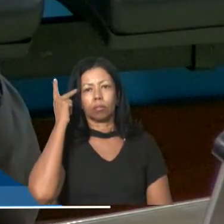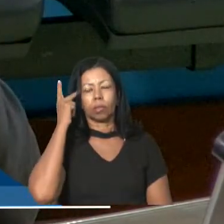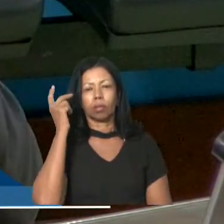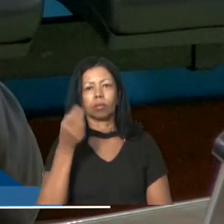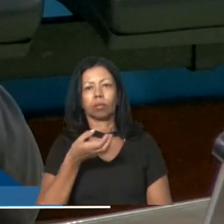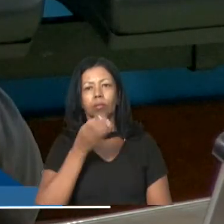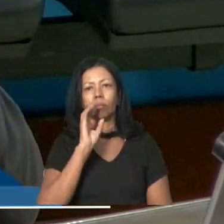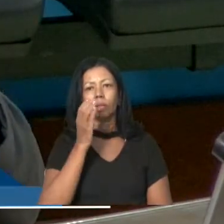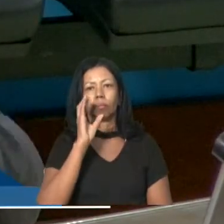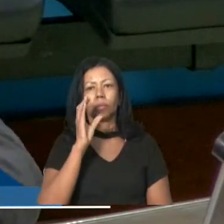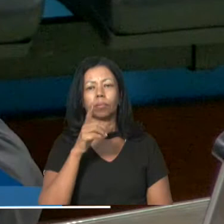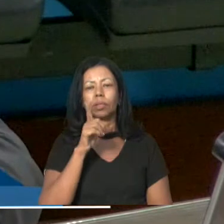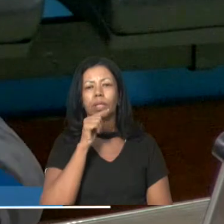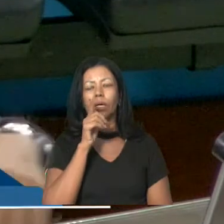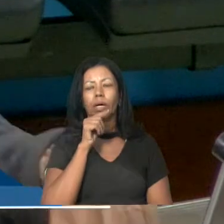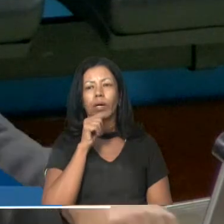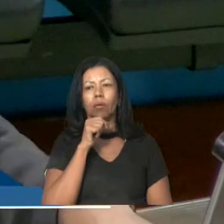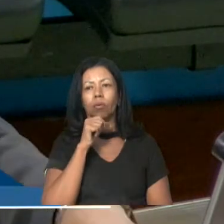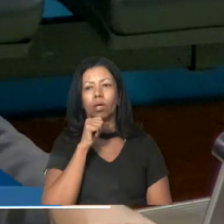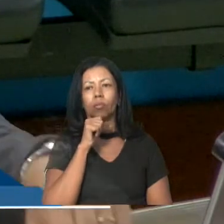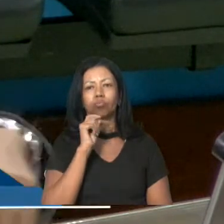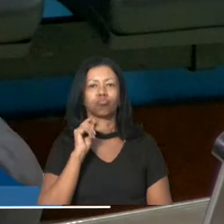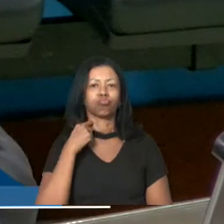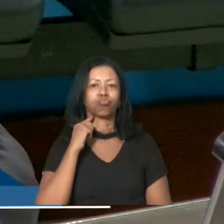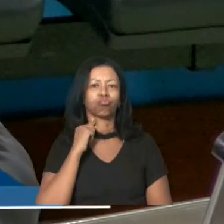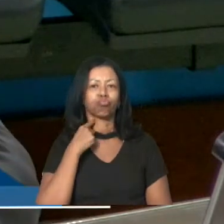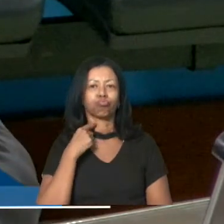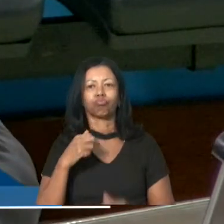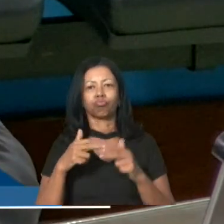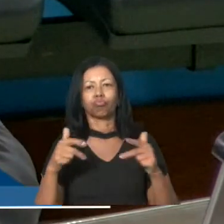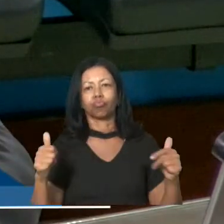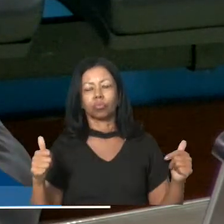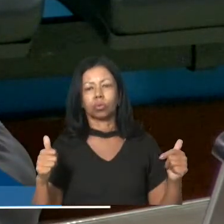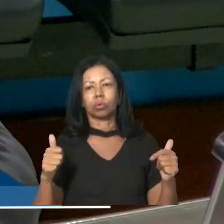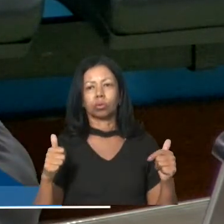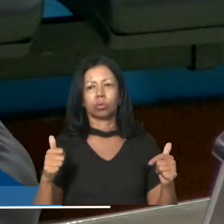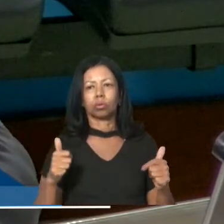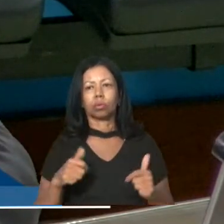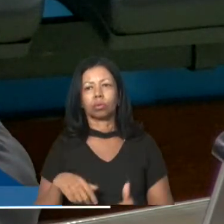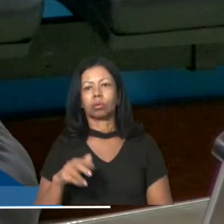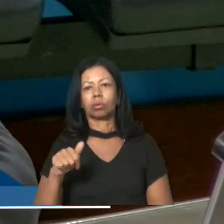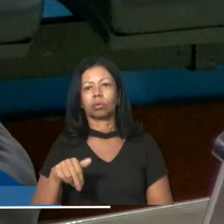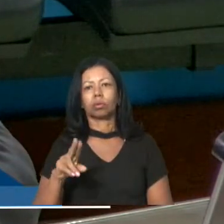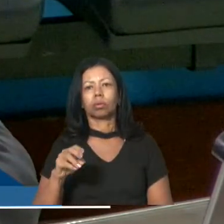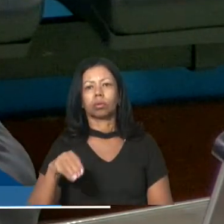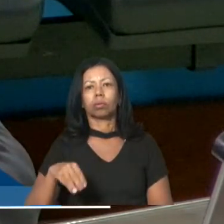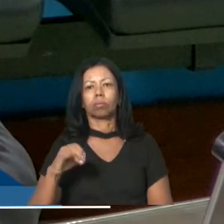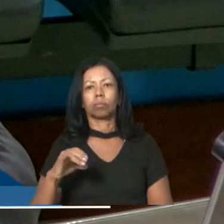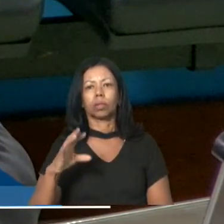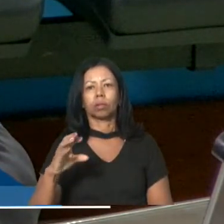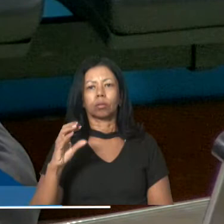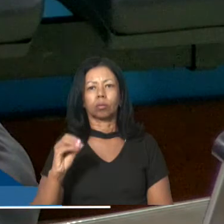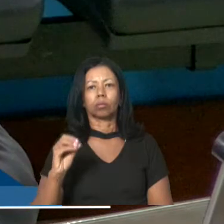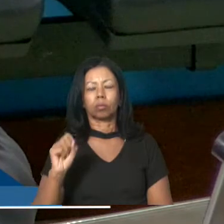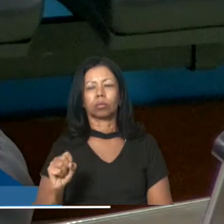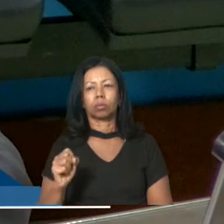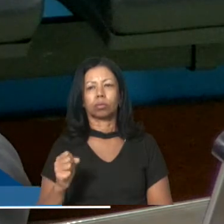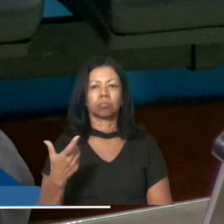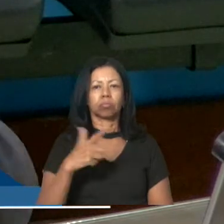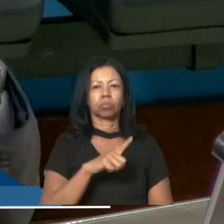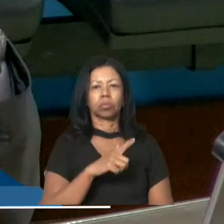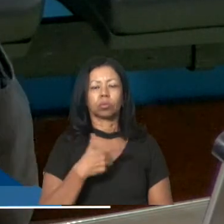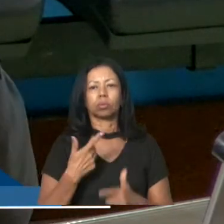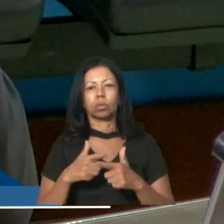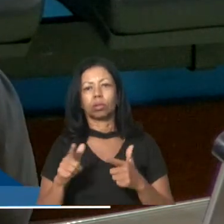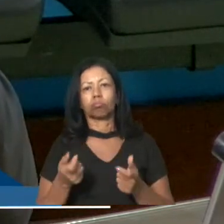água absolutamente imprópria, com produtos químicos e radioativos, com substâncias cancerígenas. E grande